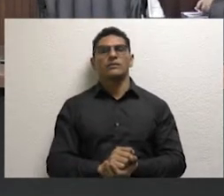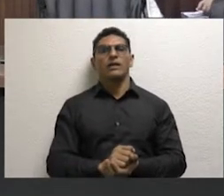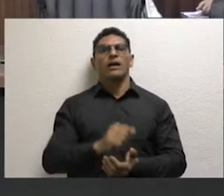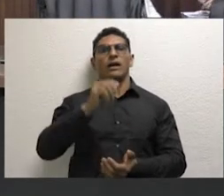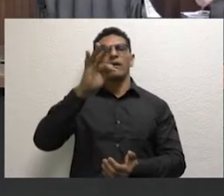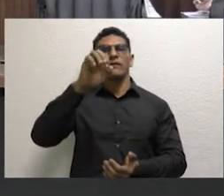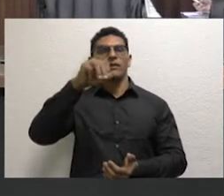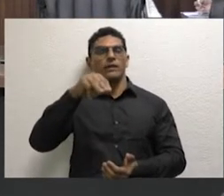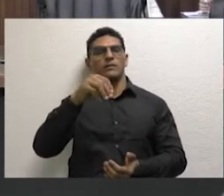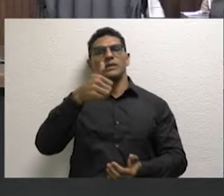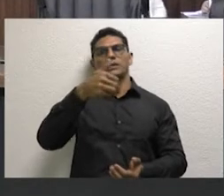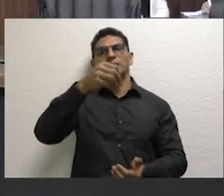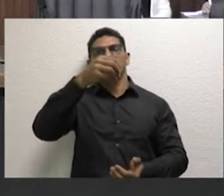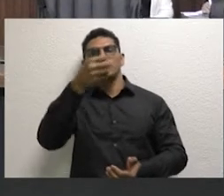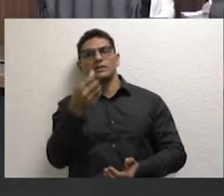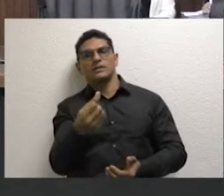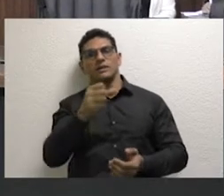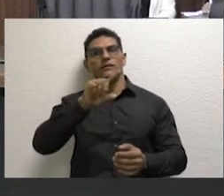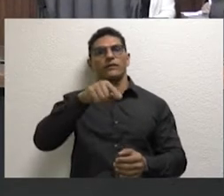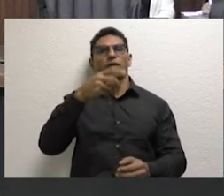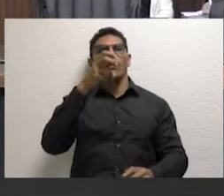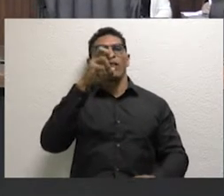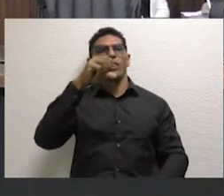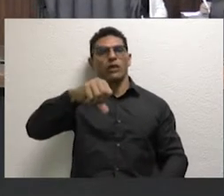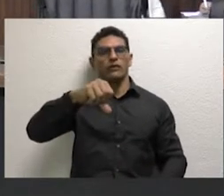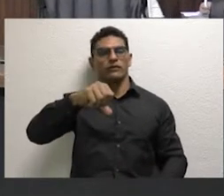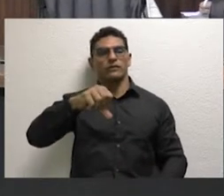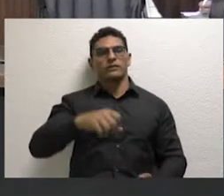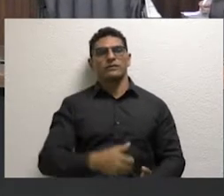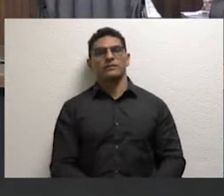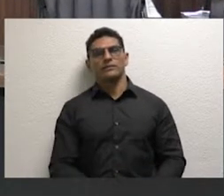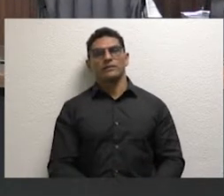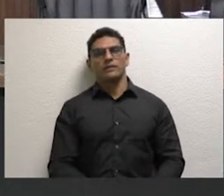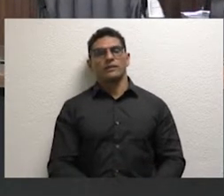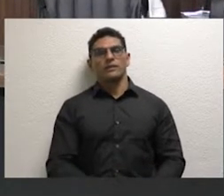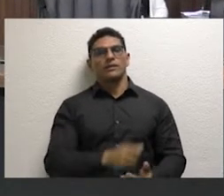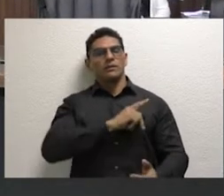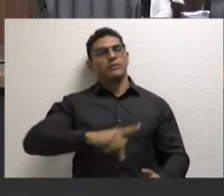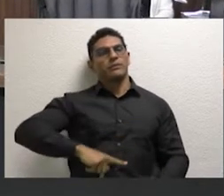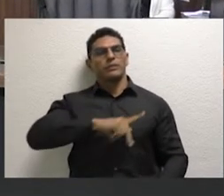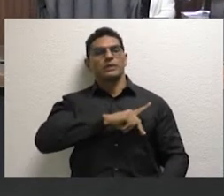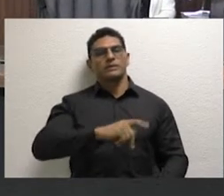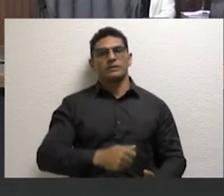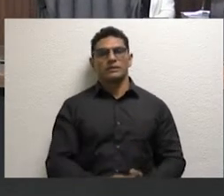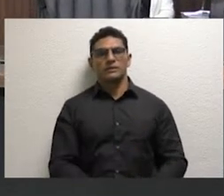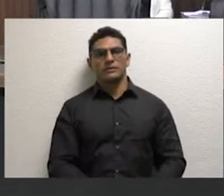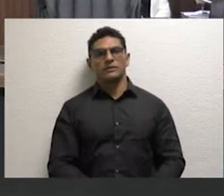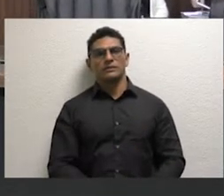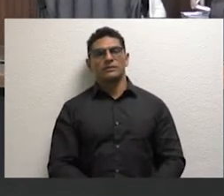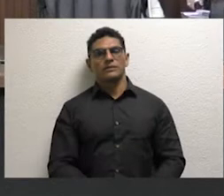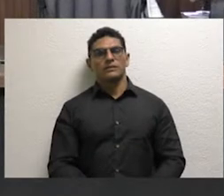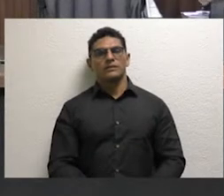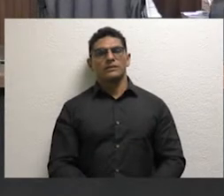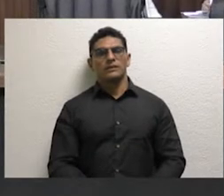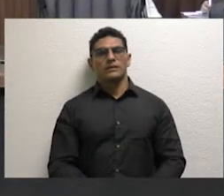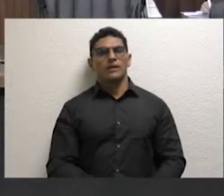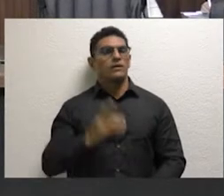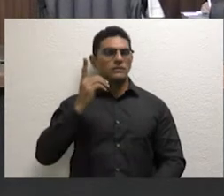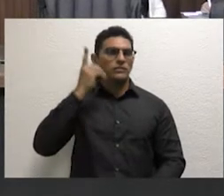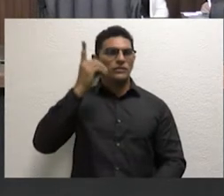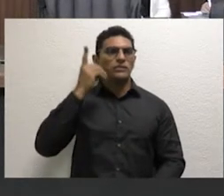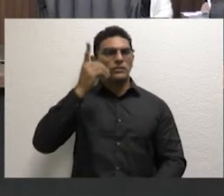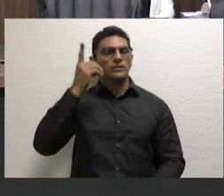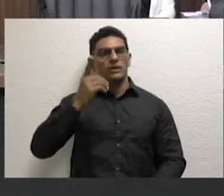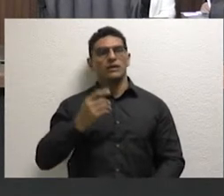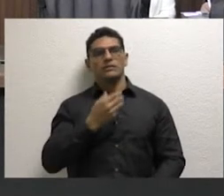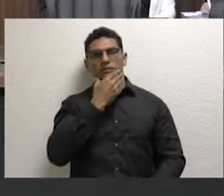106 de Ríola 9 MHz. Senhor presidente, e informação. Senhor presidente, senhores deputados, senhora